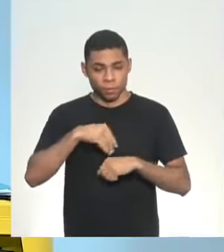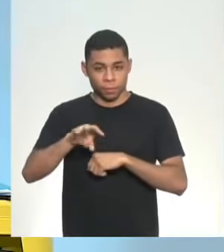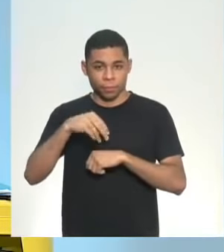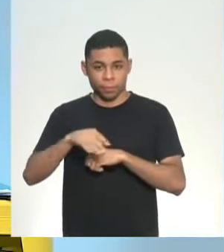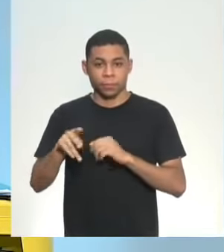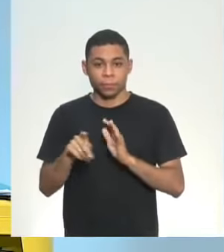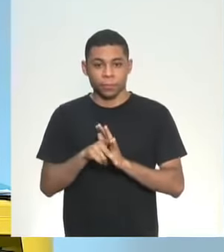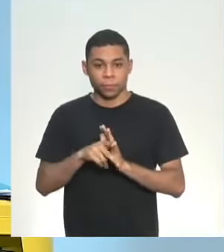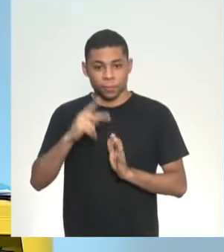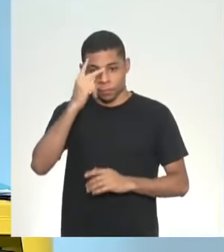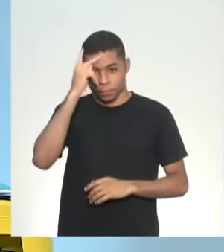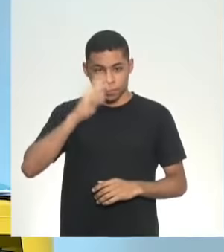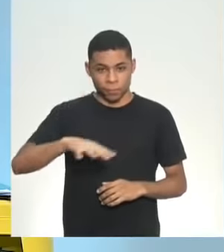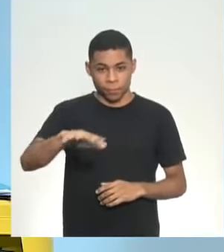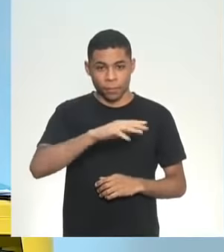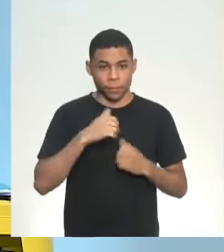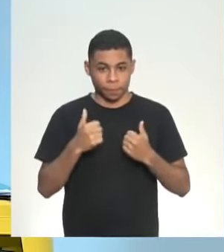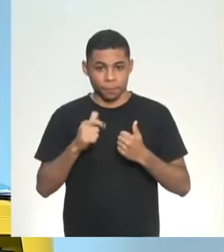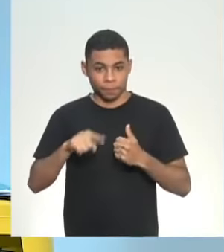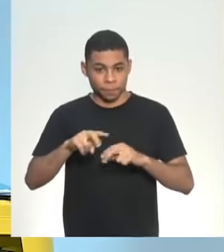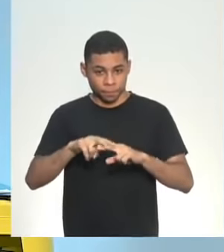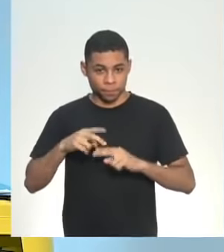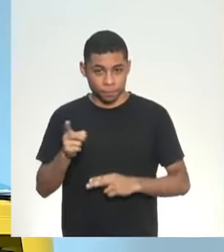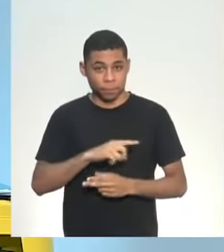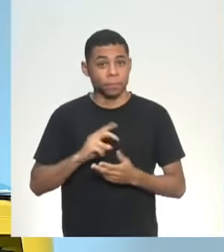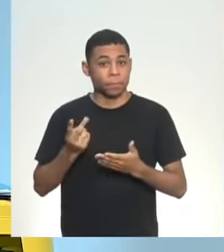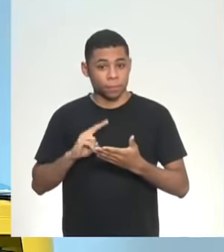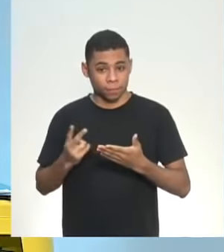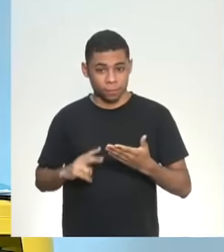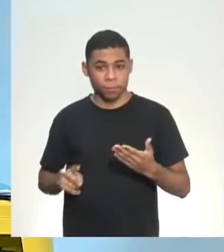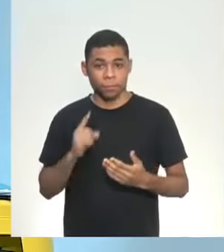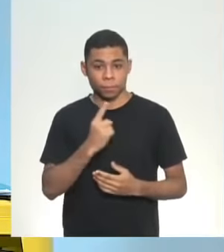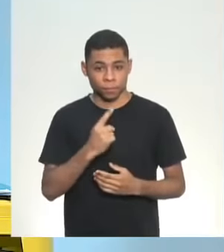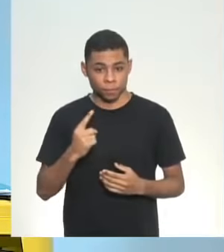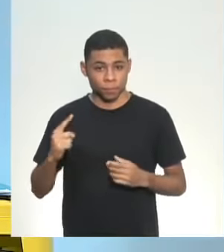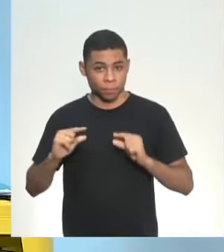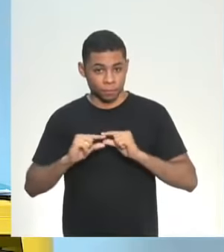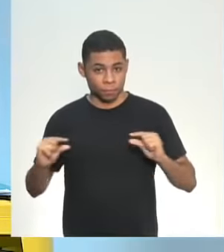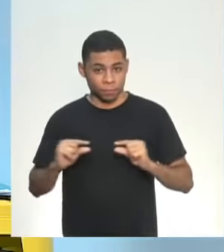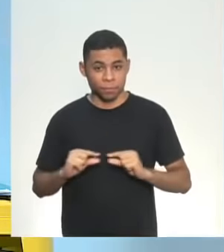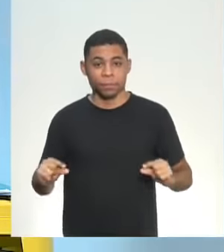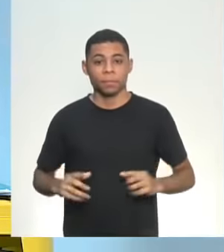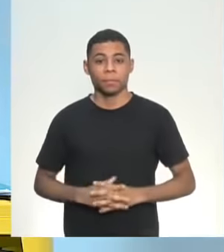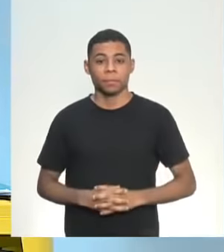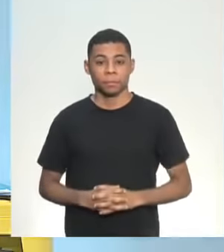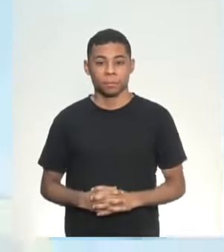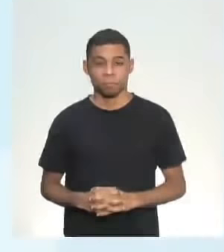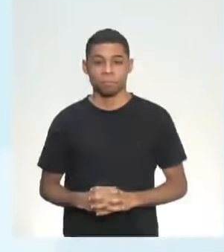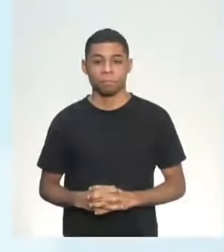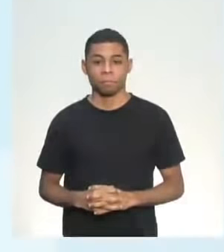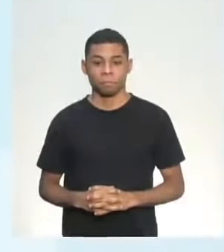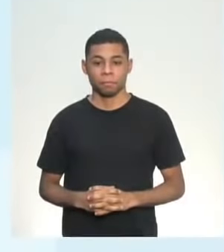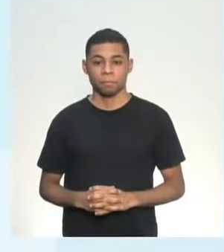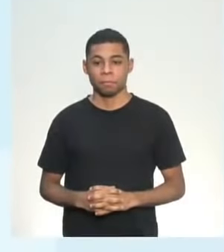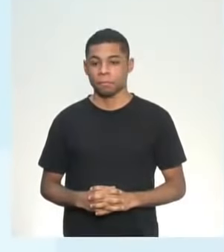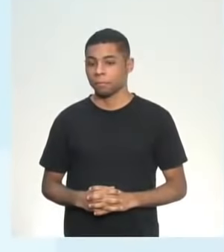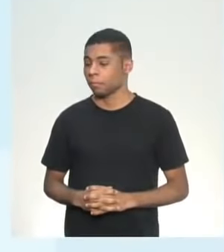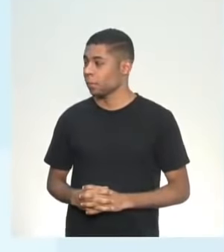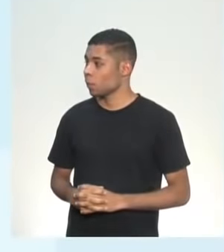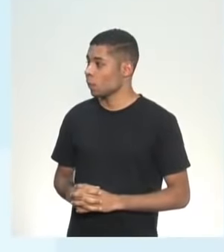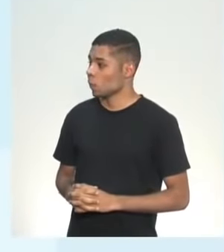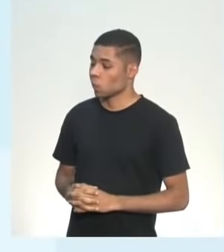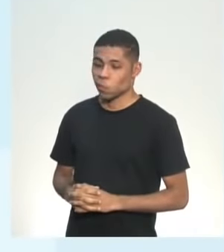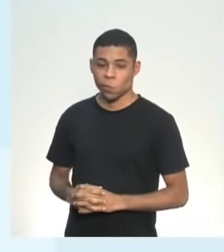passar para o pessoal tá bom então é por isso que a gente traduz cada uma das sentem sozinhos vamos lá para frente que a outra resposta